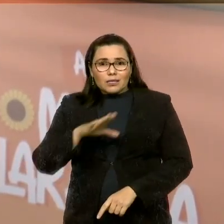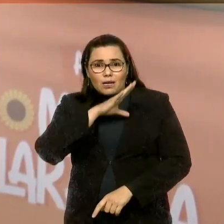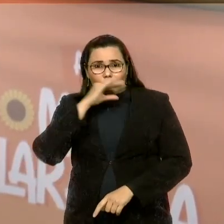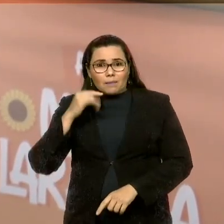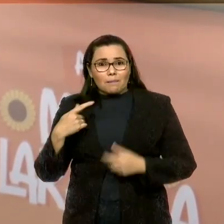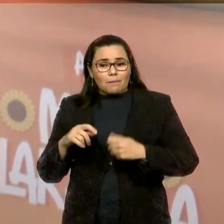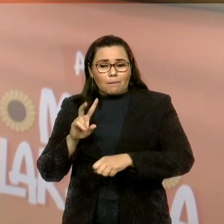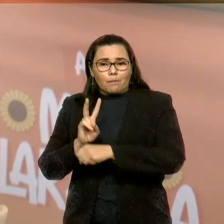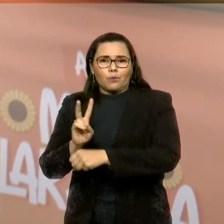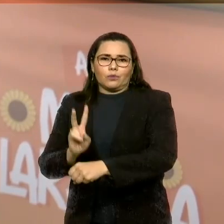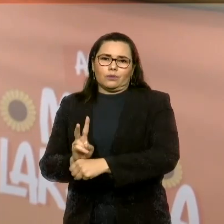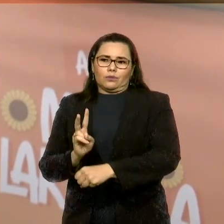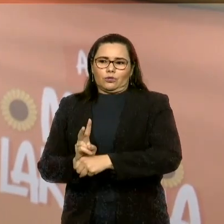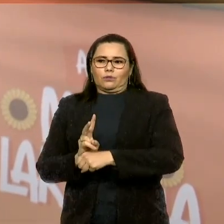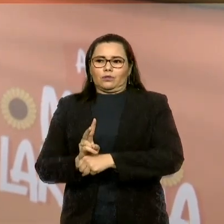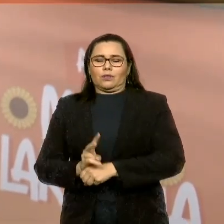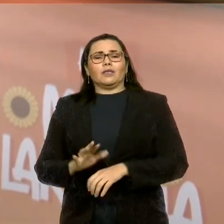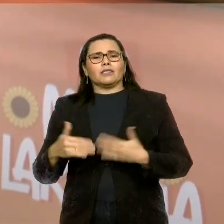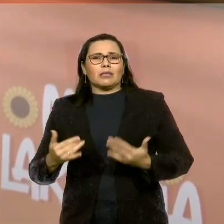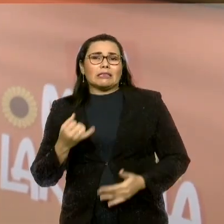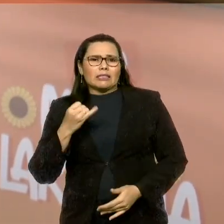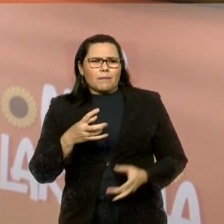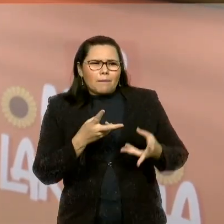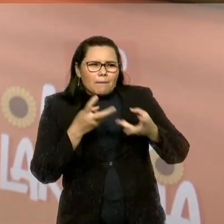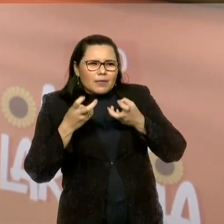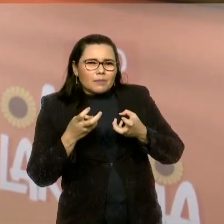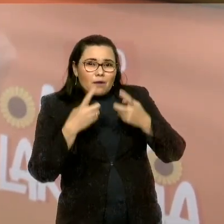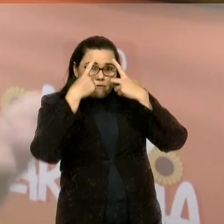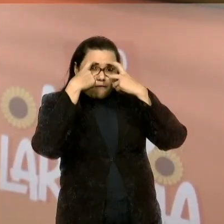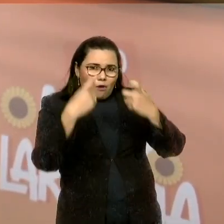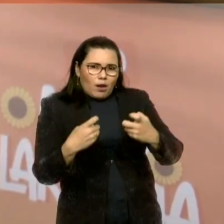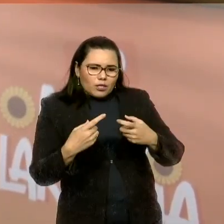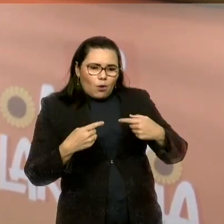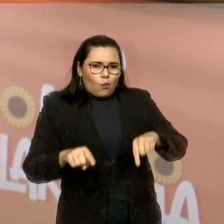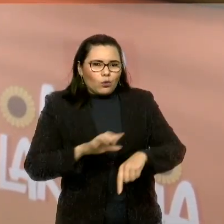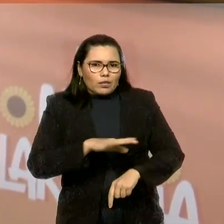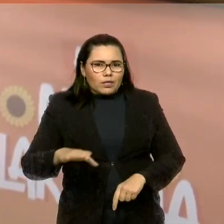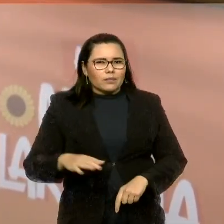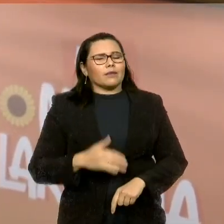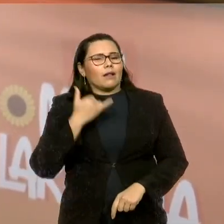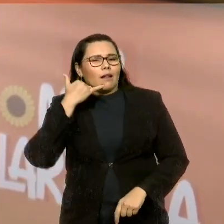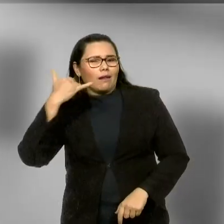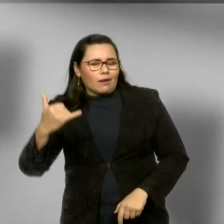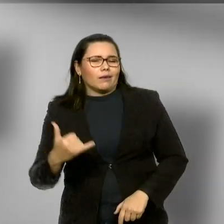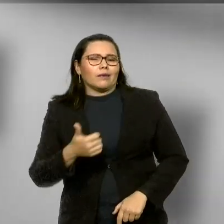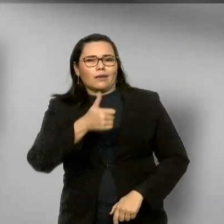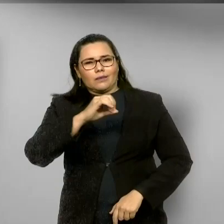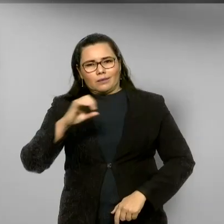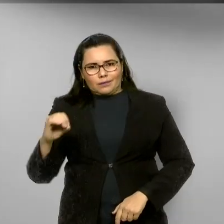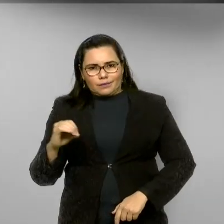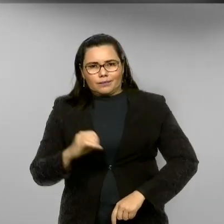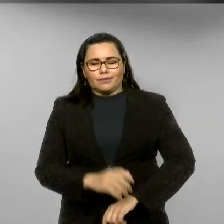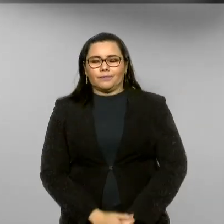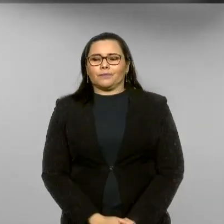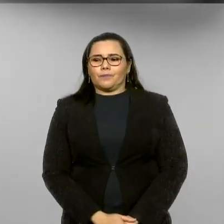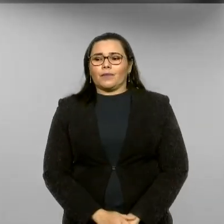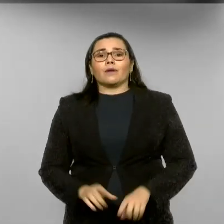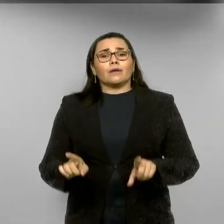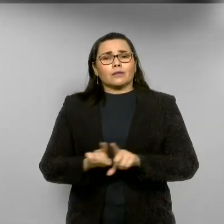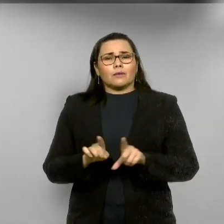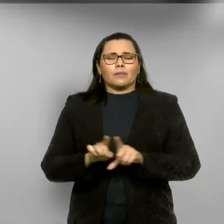ser protegida então em qualquer caso suspeito faça bonito diz que sem outro dado é